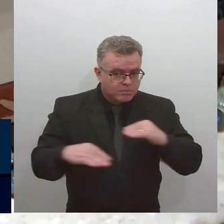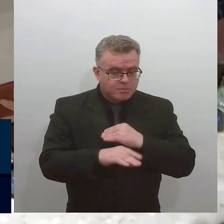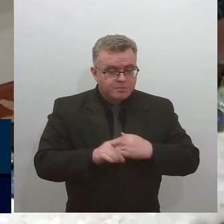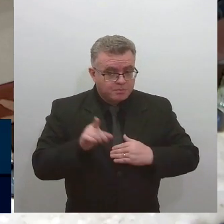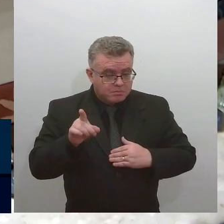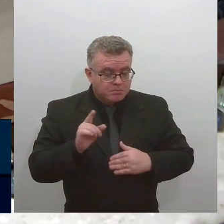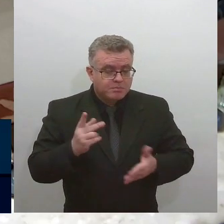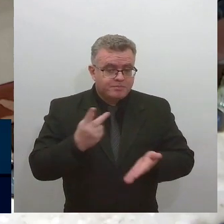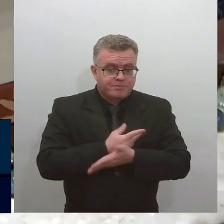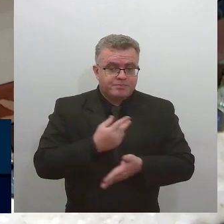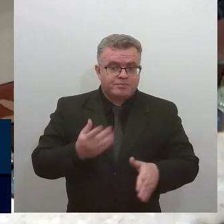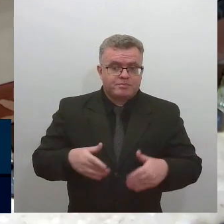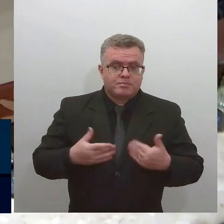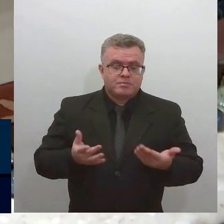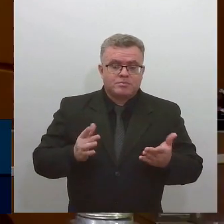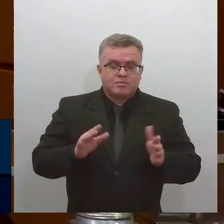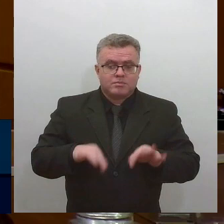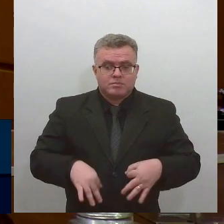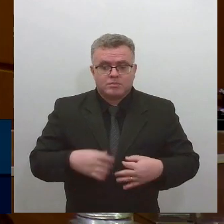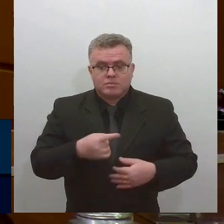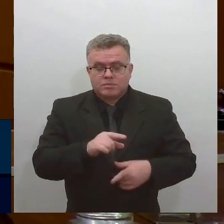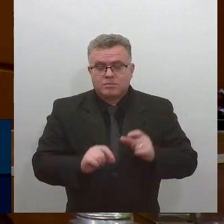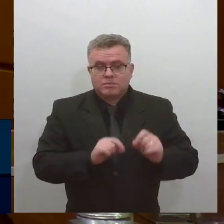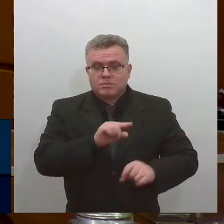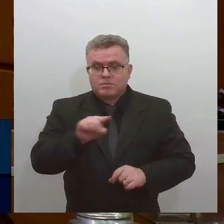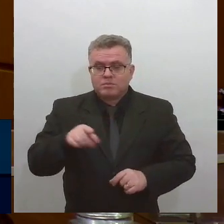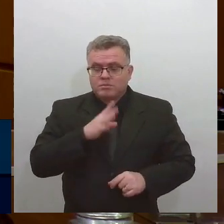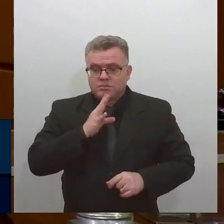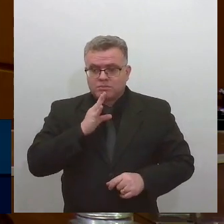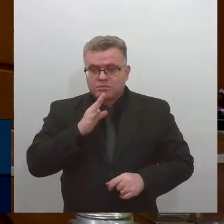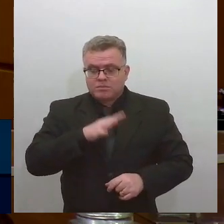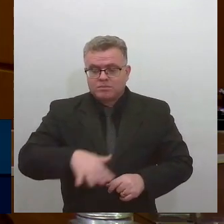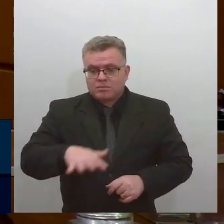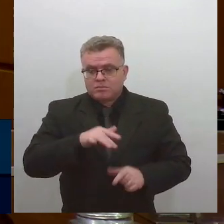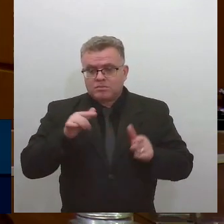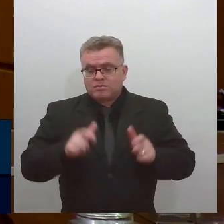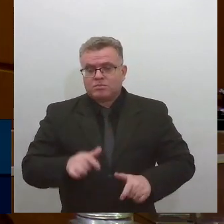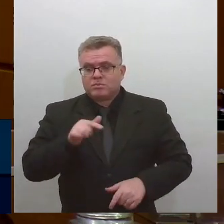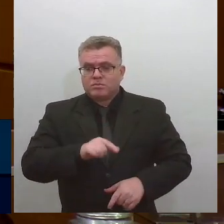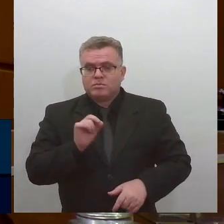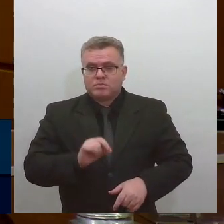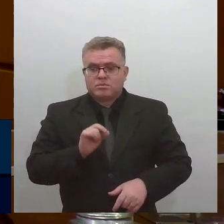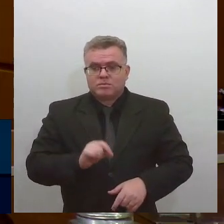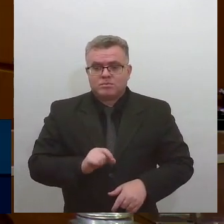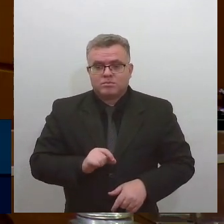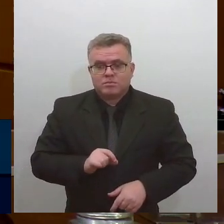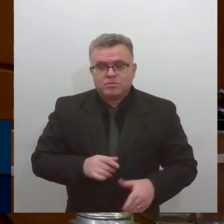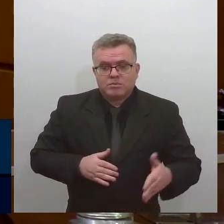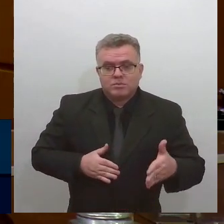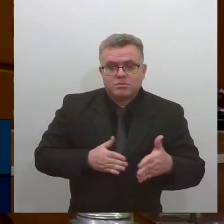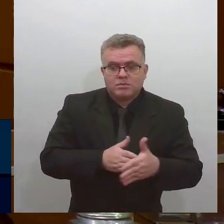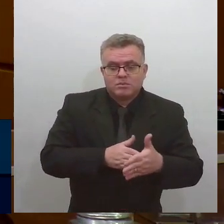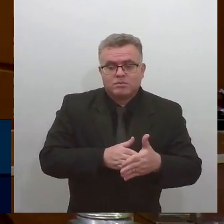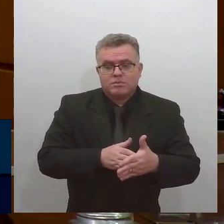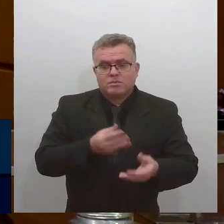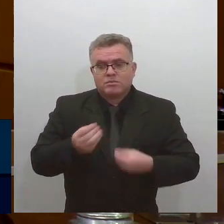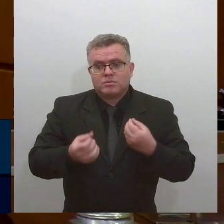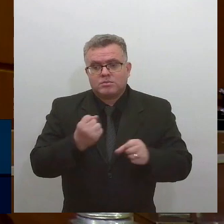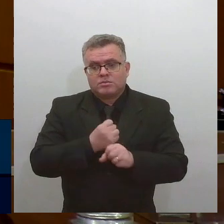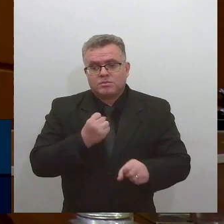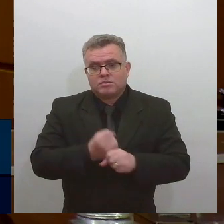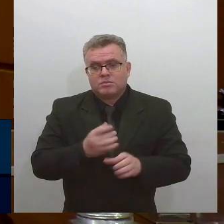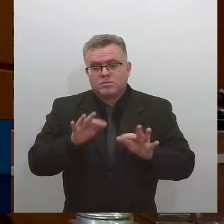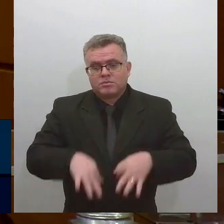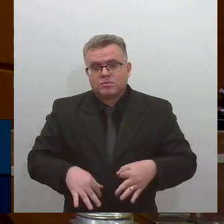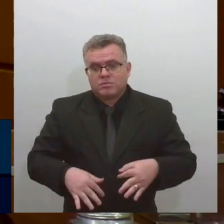vocês já ouviram falar desse lugar o denit o den r e o denite ficou com a obra de duplicação 22 anos parada